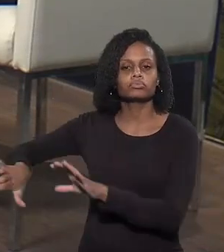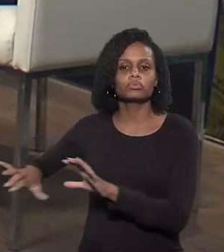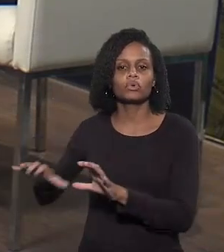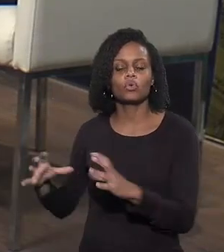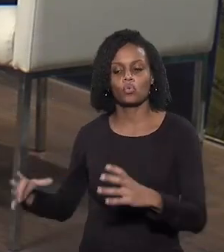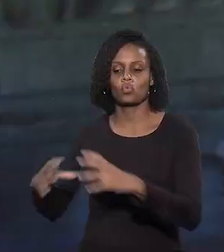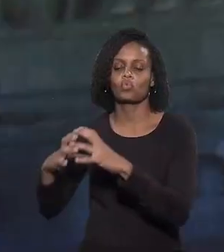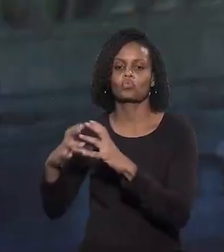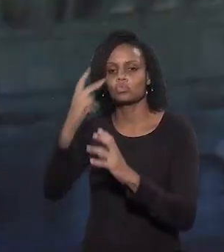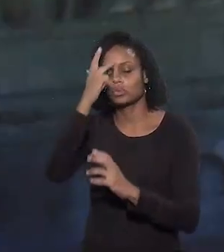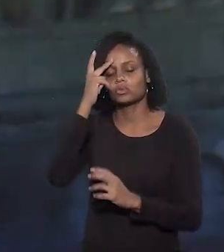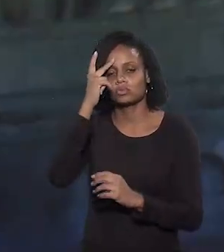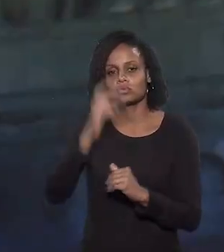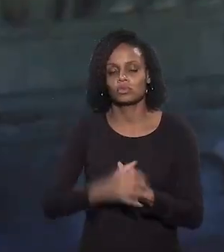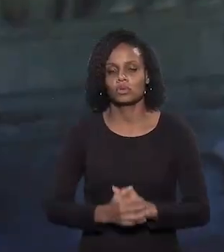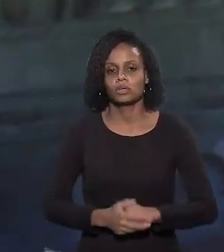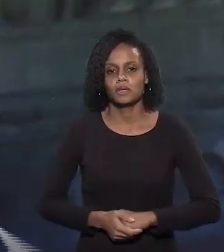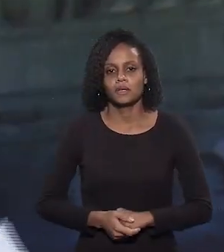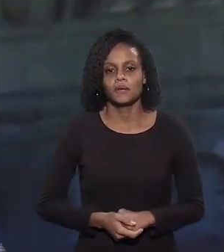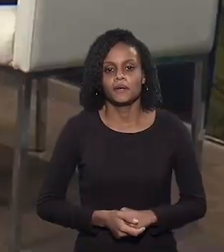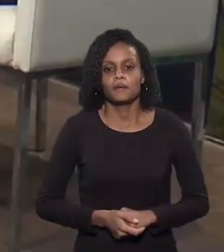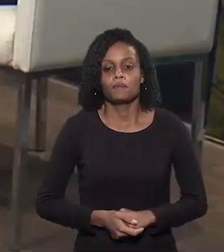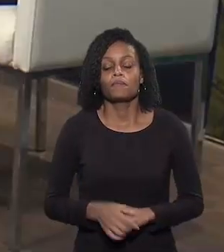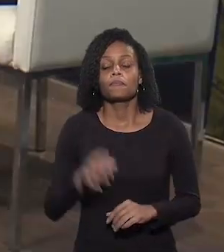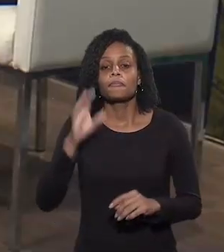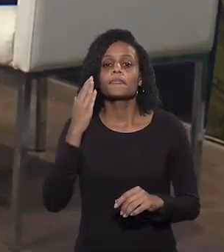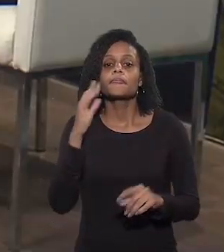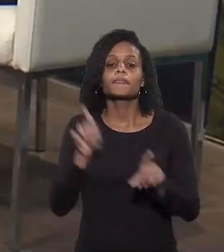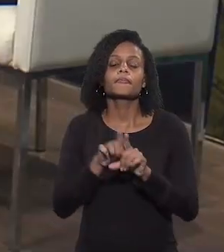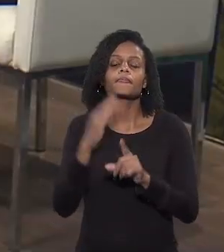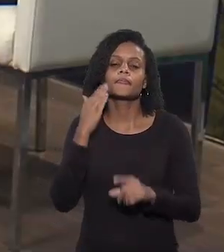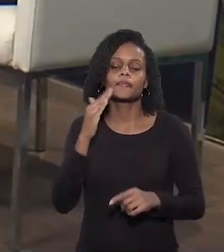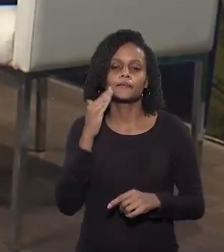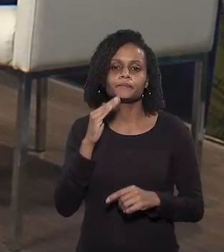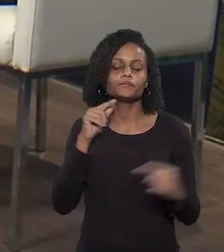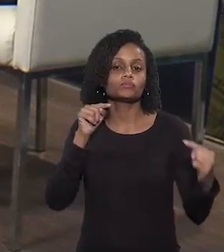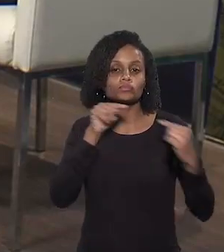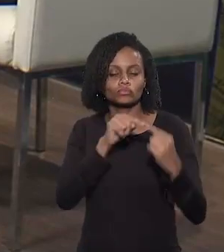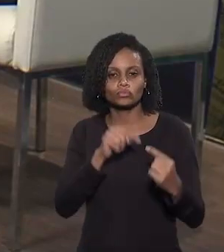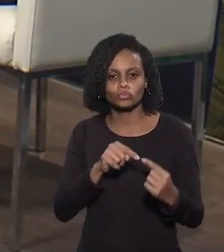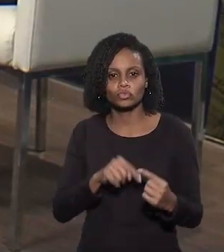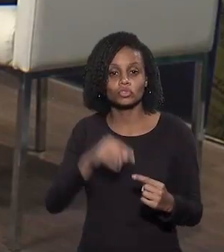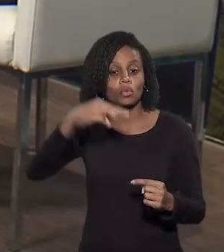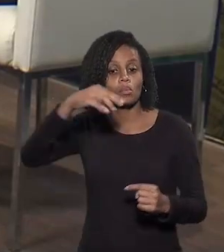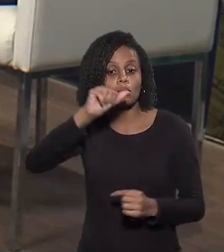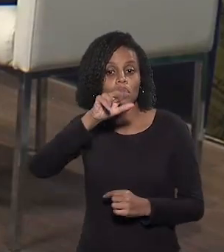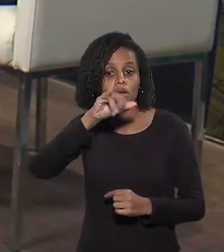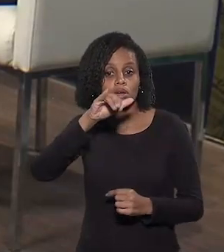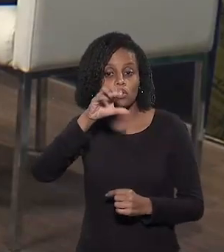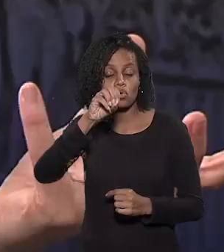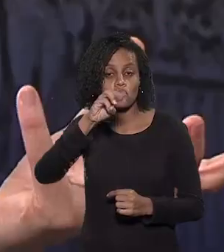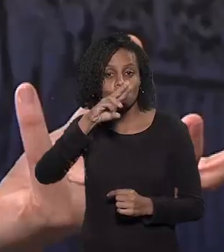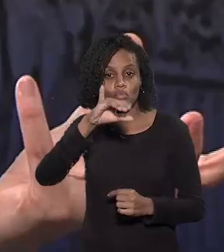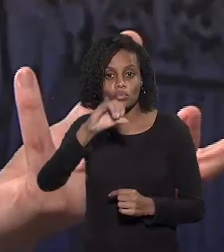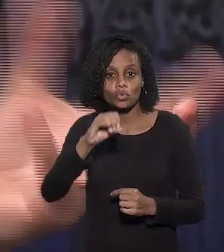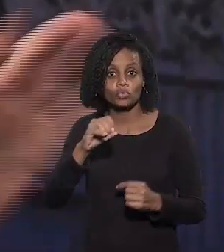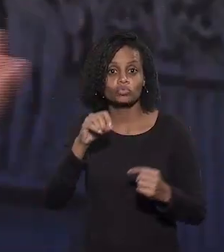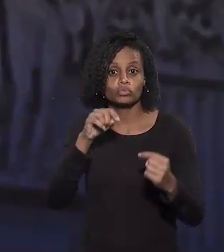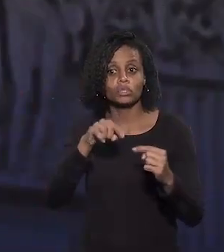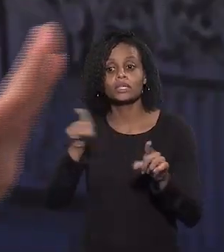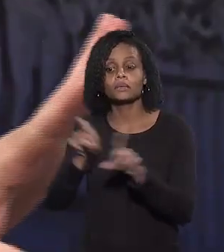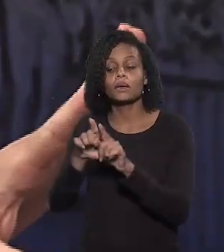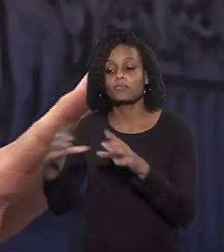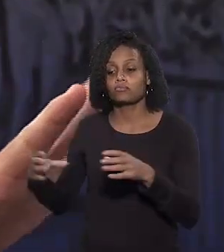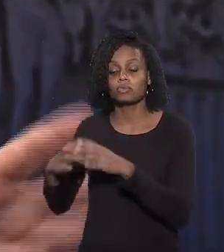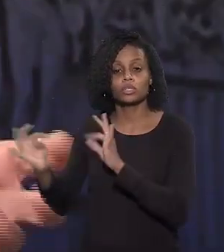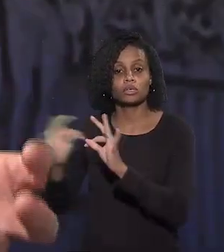o conceito, que é o cuidar da pessoa no todo. É compreender que os objetivos de lo que era um manicômio e lo que é uma comunidade terapêutica